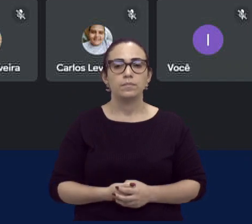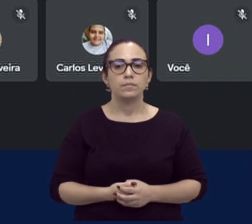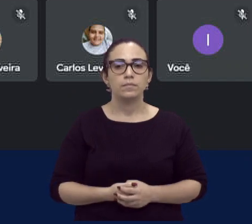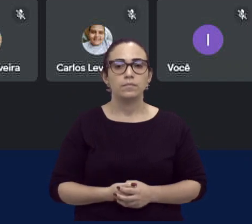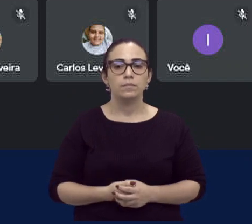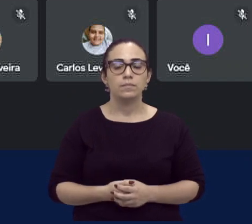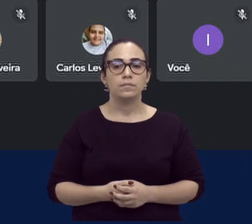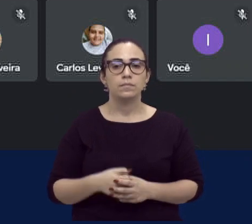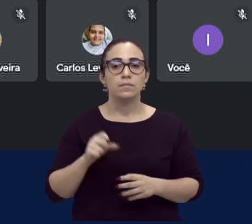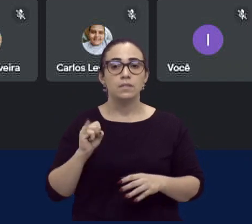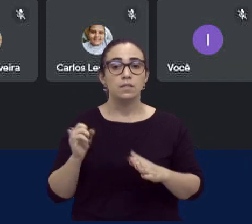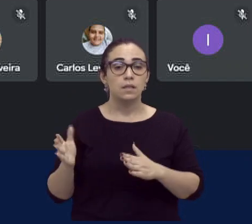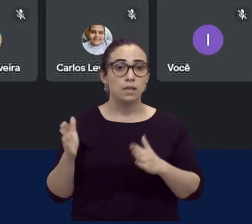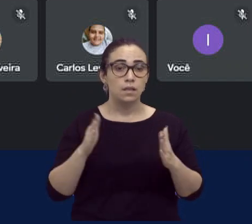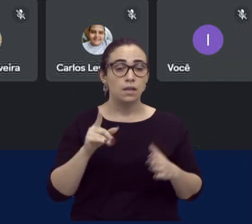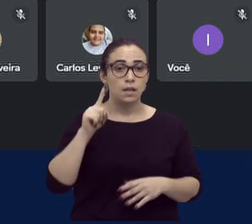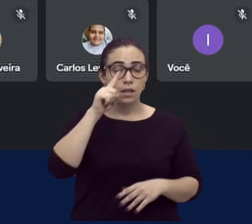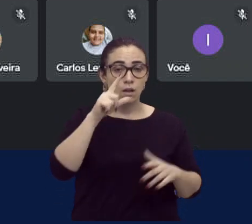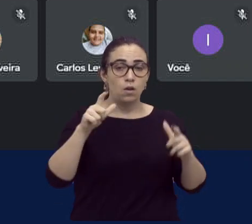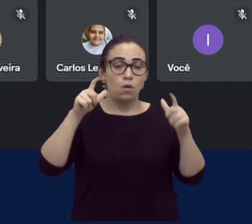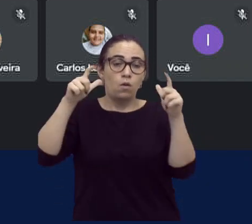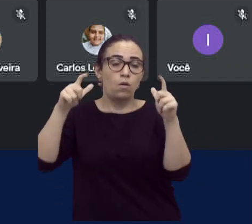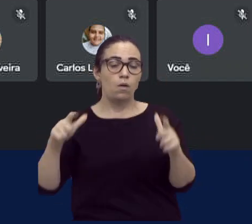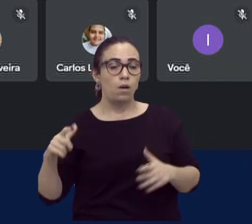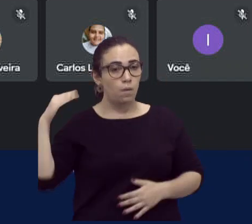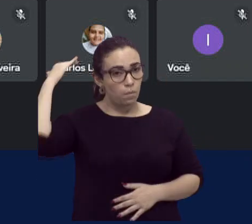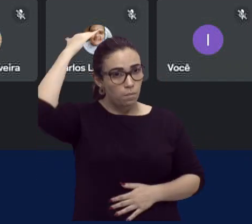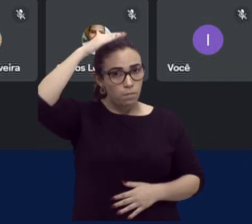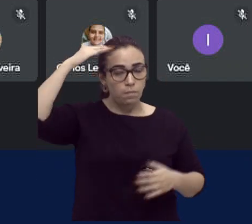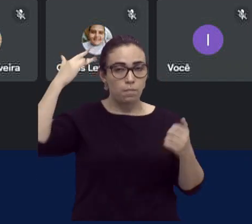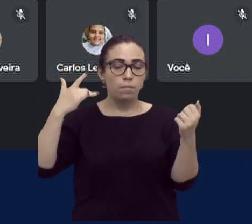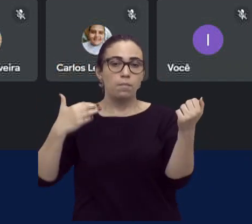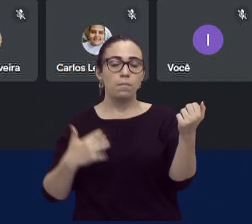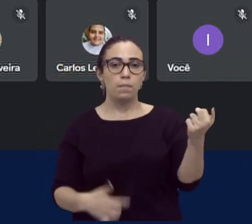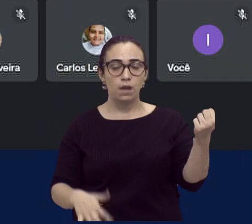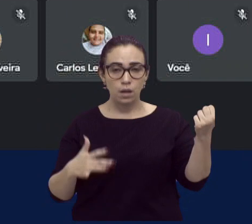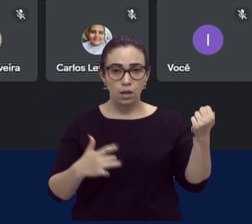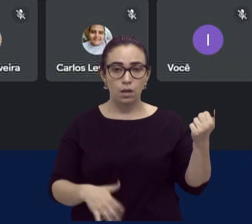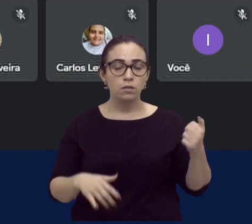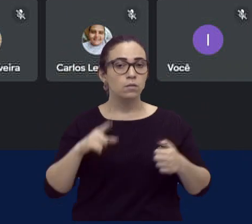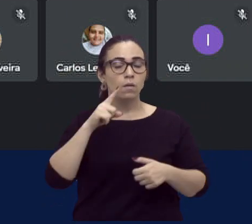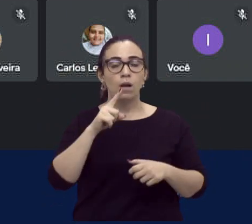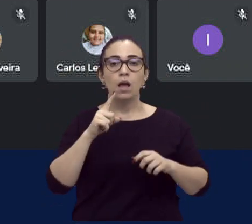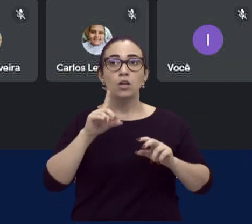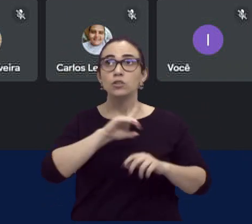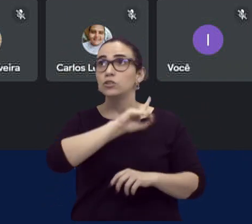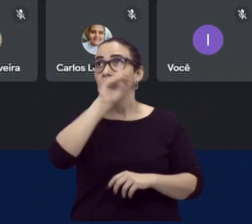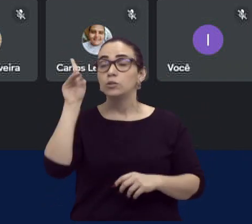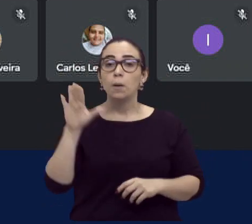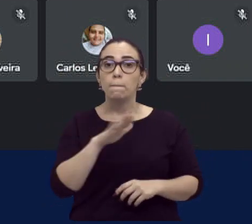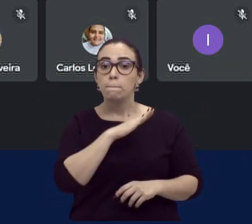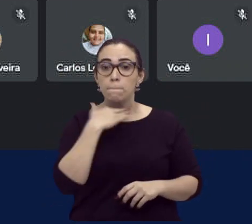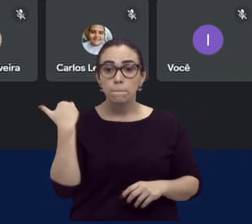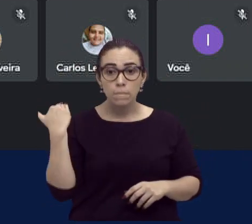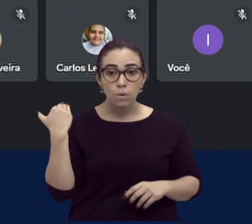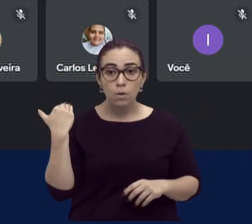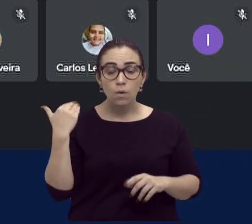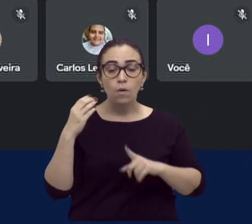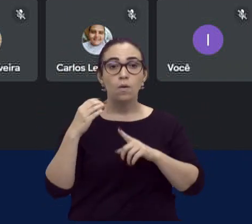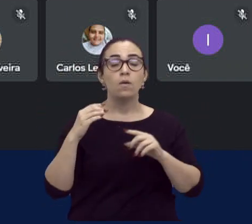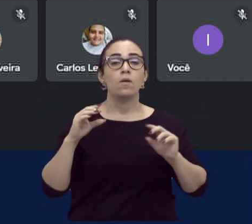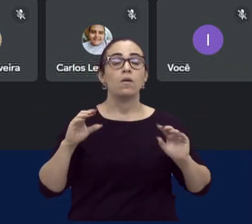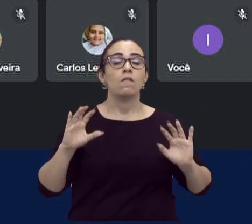você for lá no México, é uma festa muito parecida com os ritos